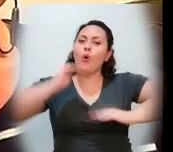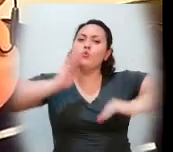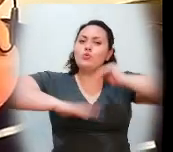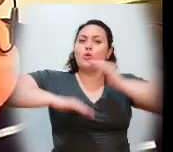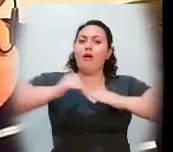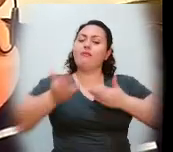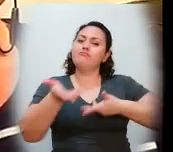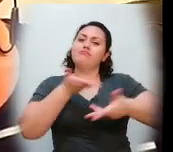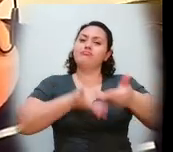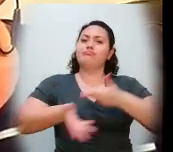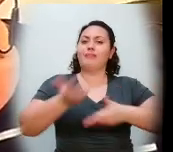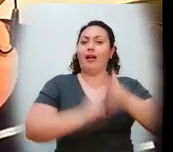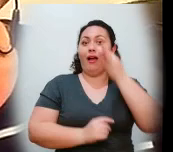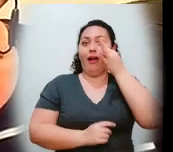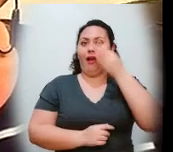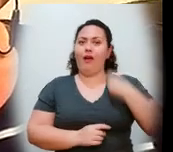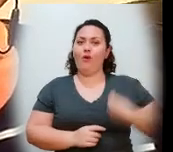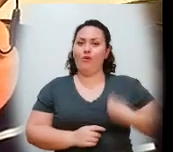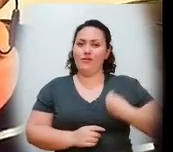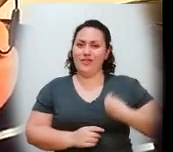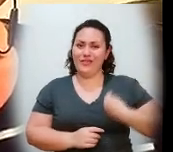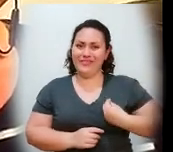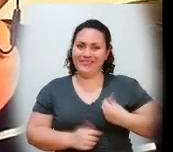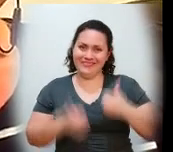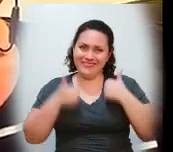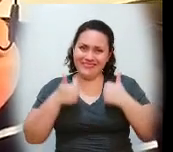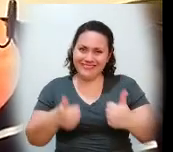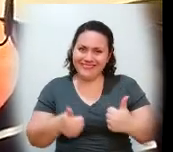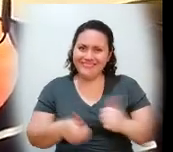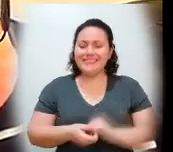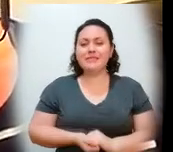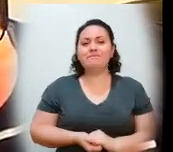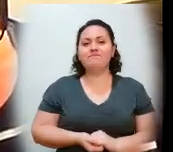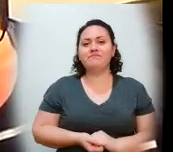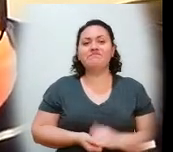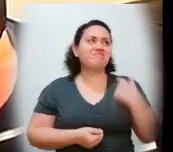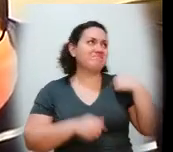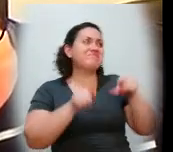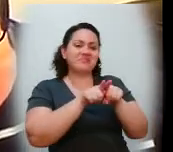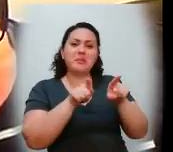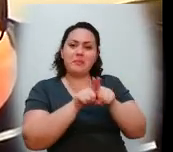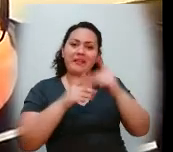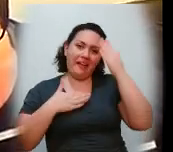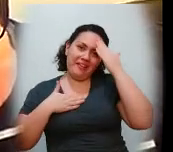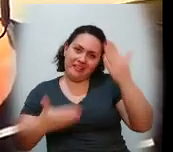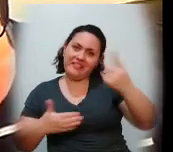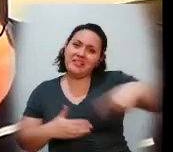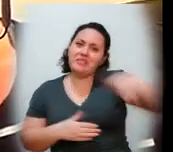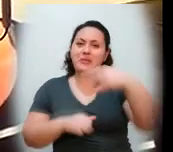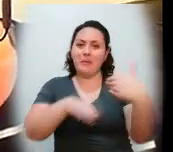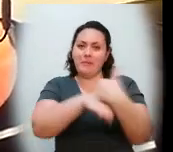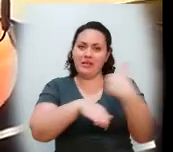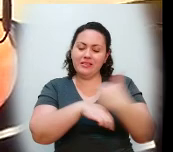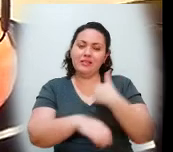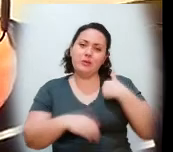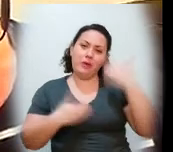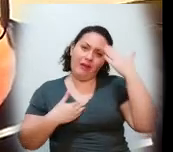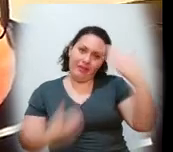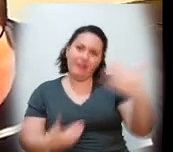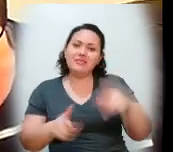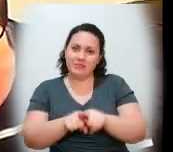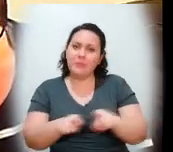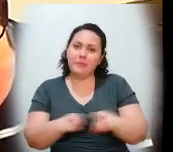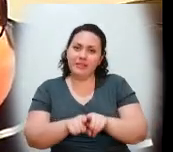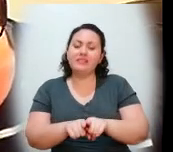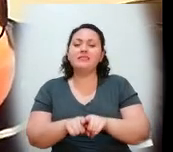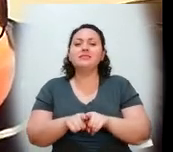com a gente. Tá bem, gente? Eu também agradeço a participação de todos, agradeço que vocês